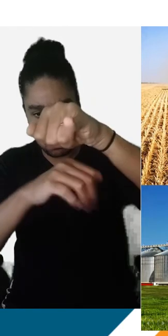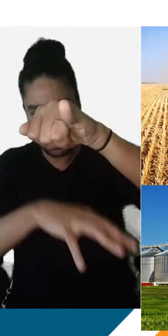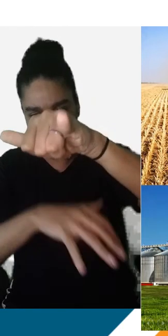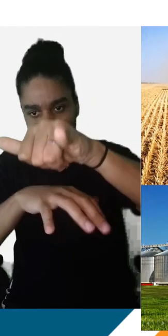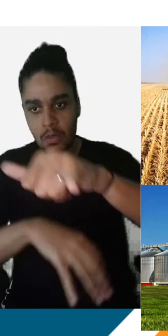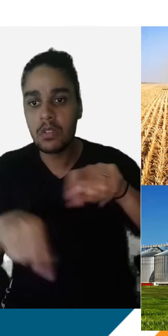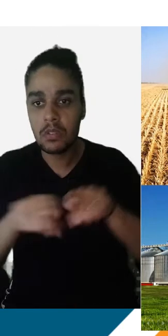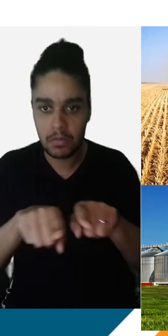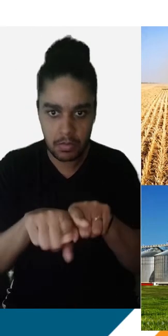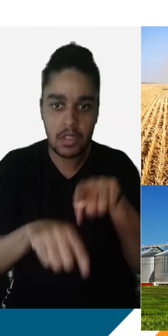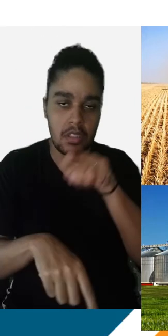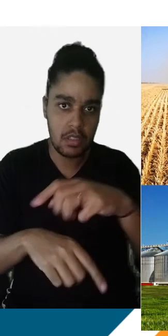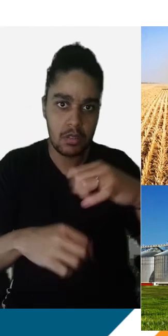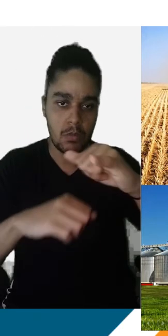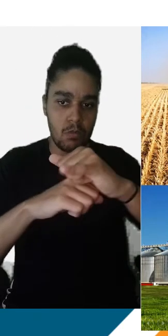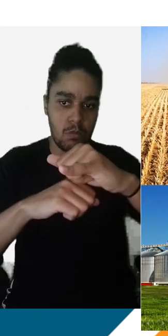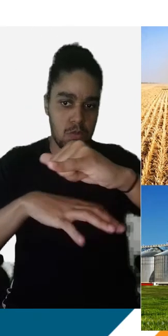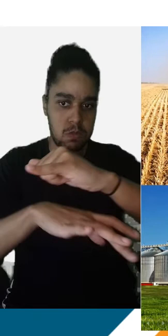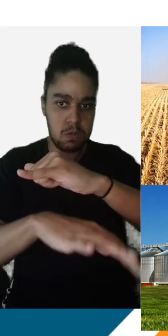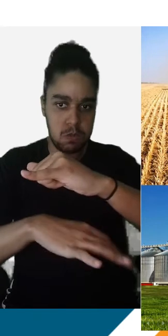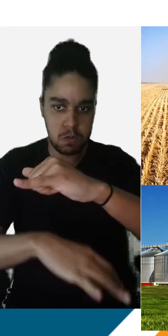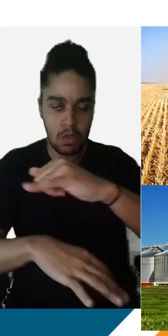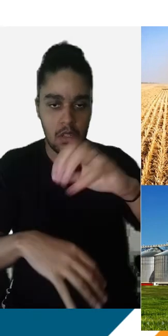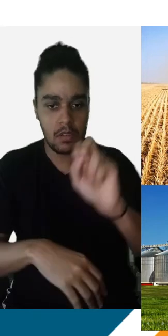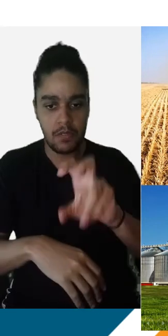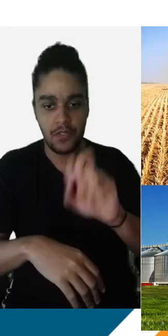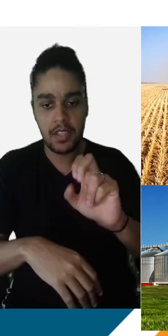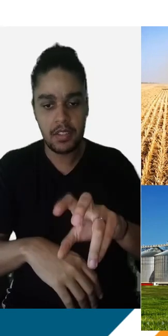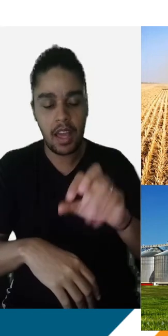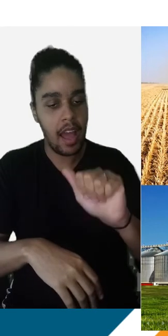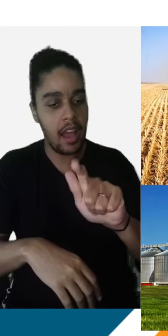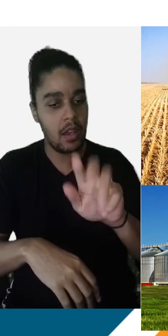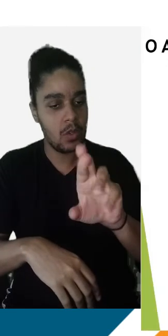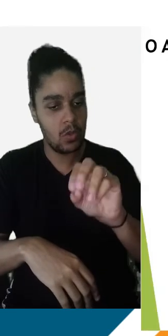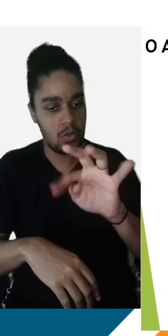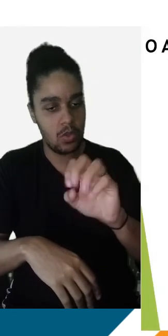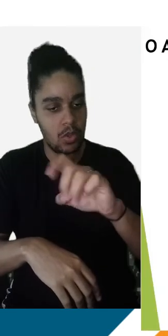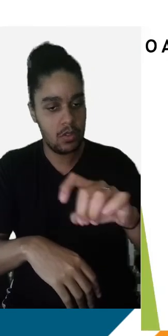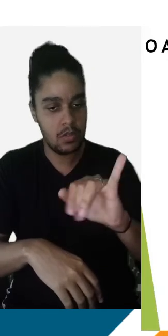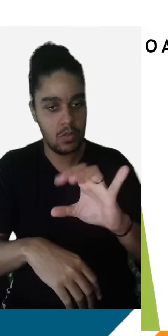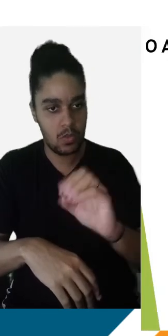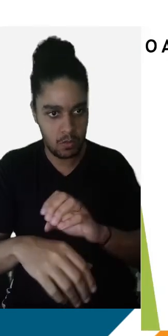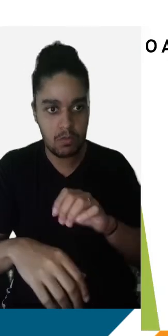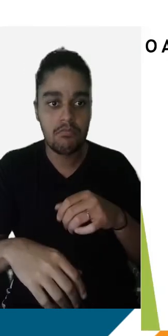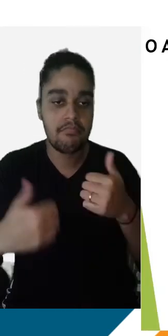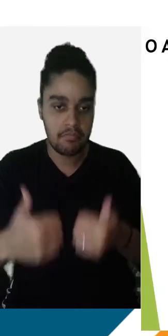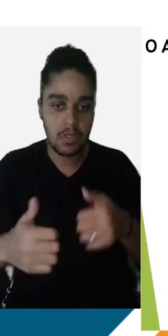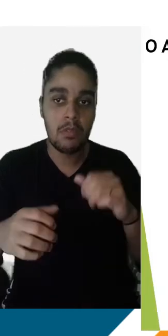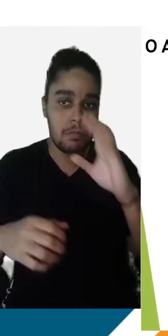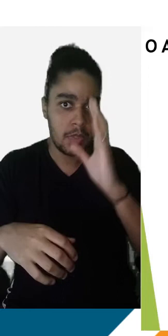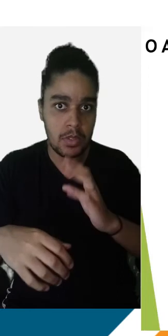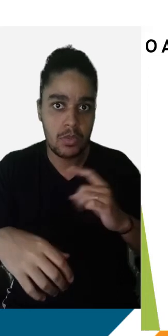na plantação, aqui em cima também, né, pulverizando aparentemente agrotóxico na plantação, beleza?